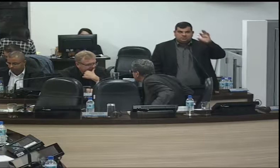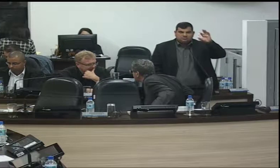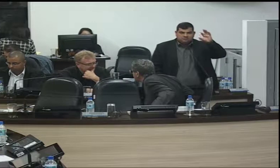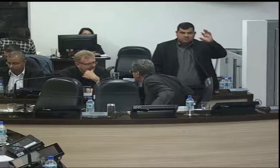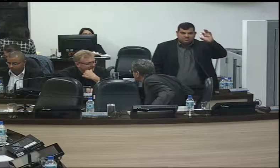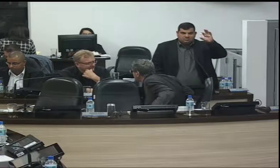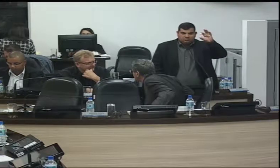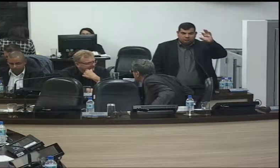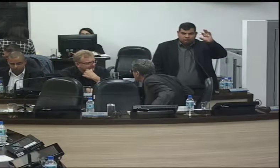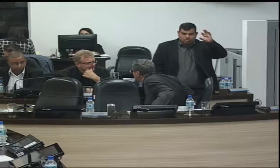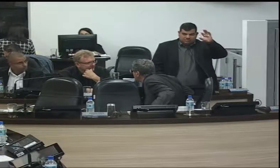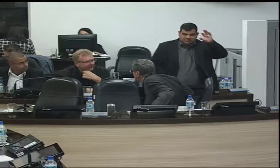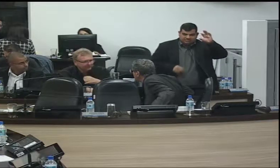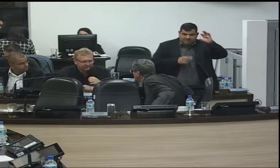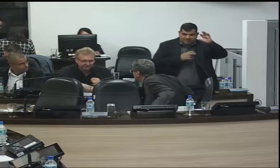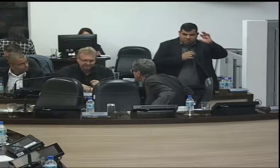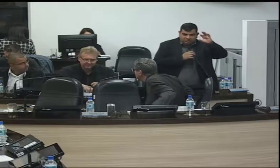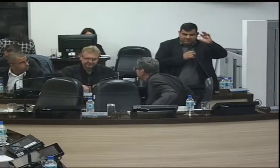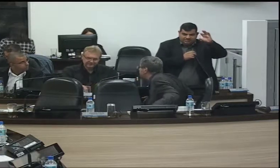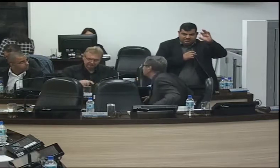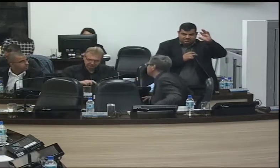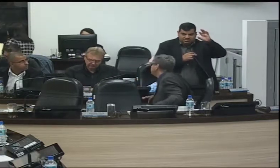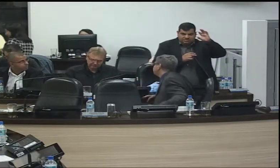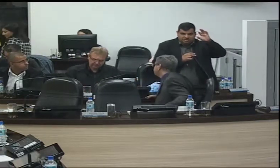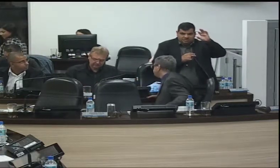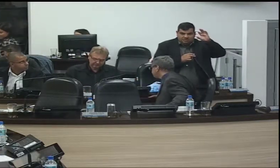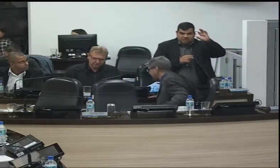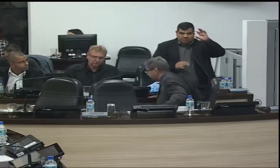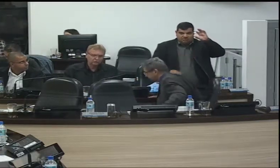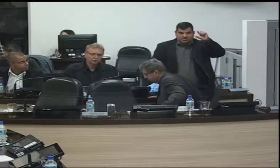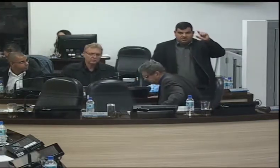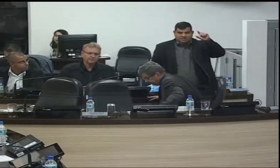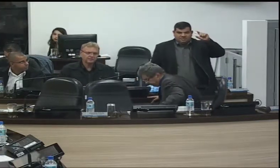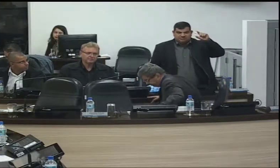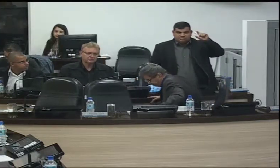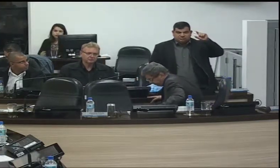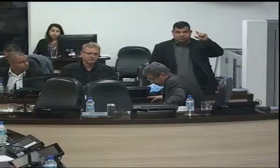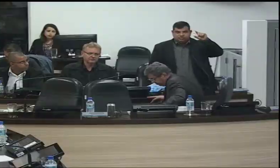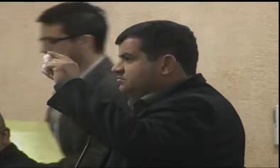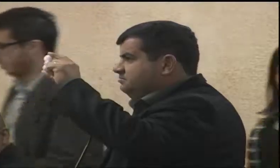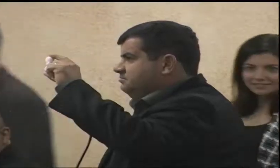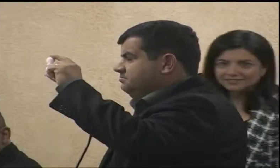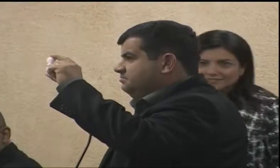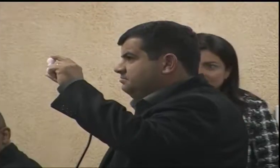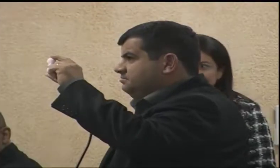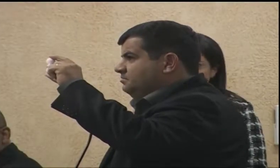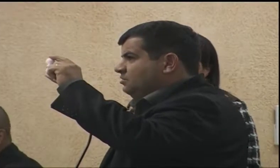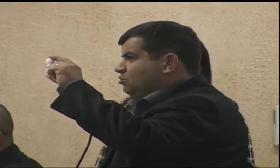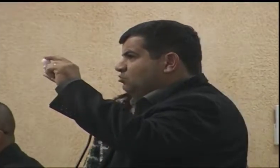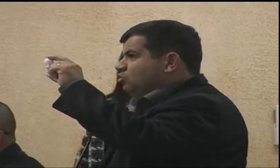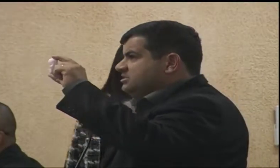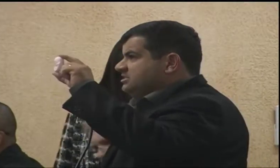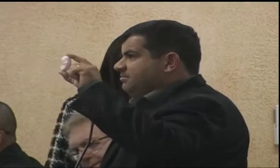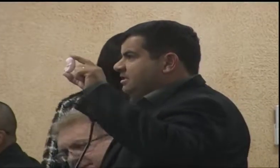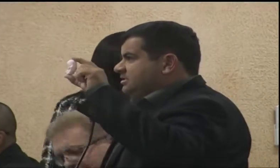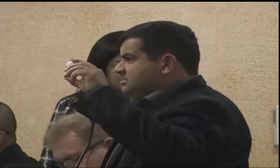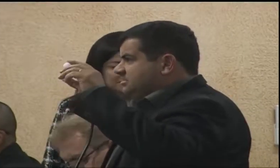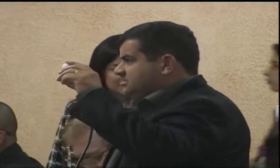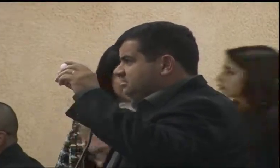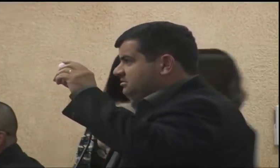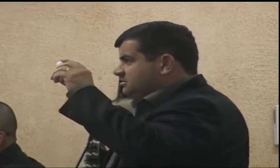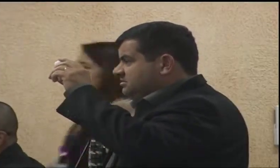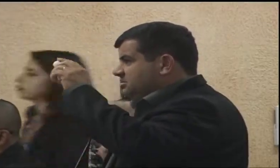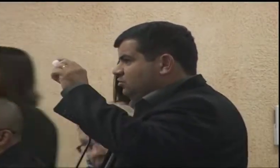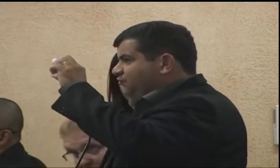feto, com 12 semanas, senhor presidente. Eu tenho aqui em minhas mãos, com 12